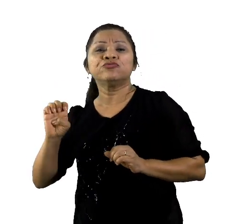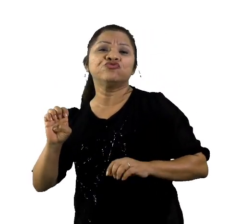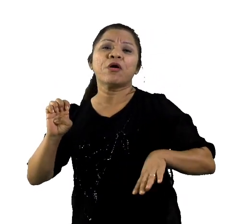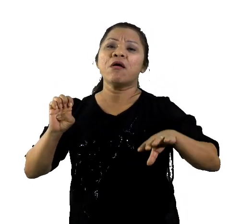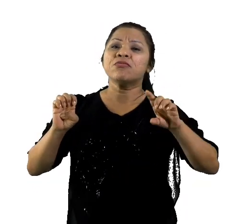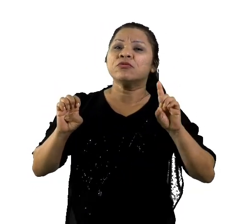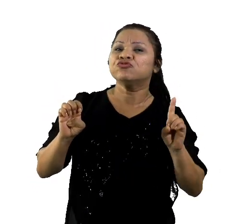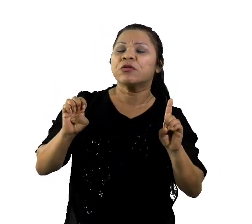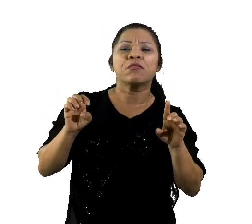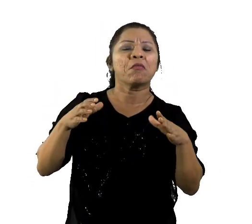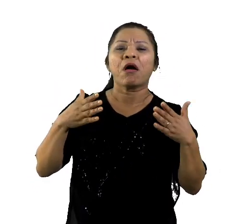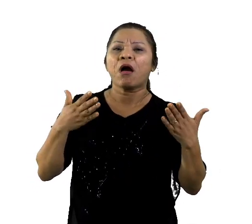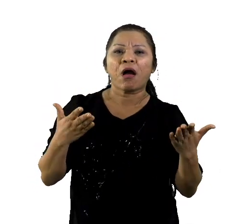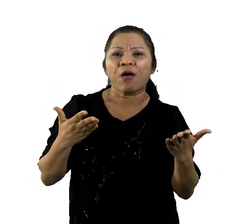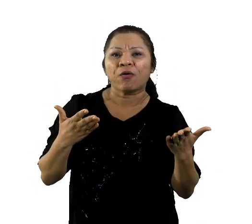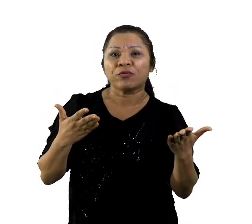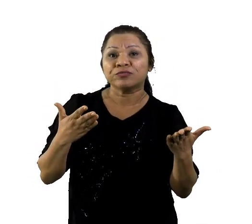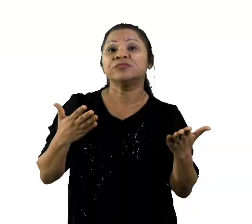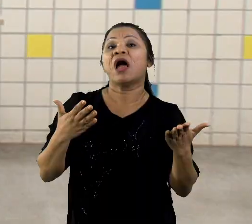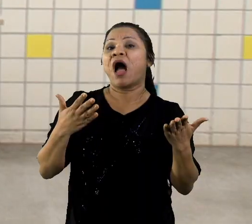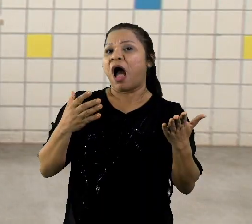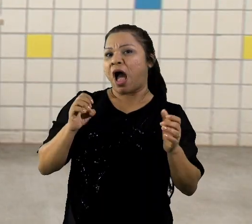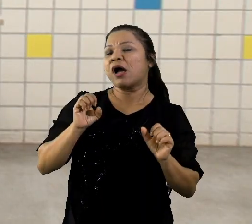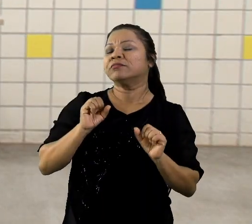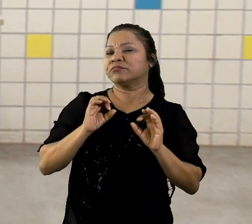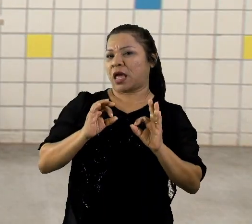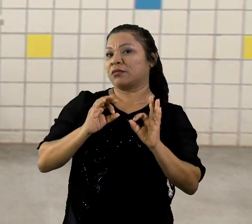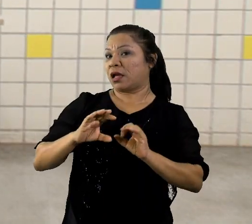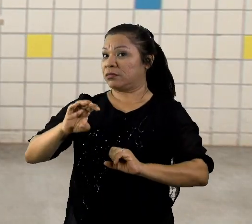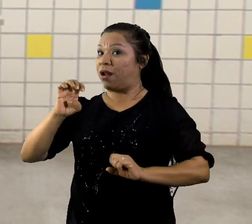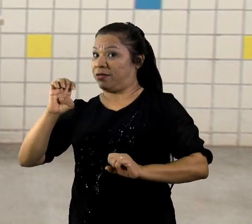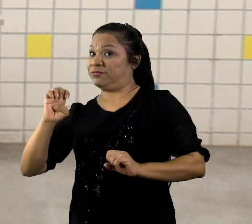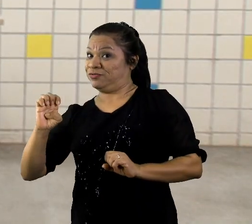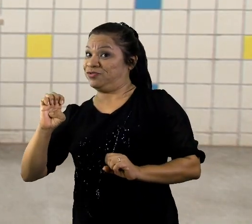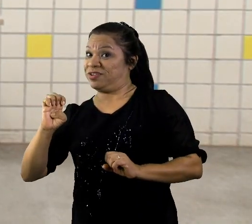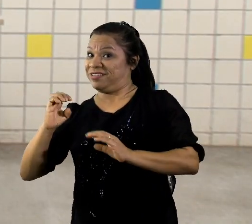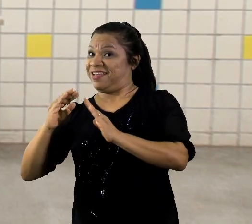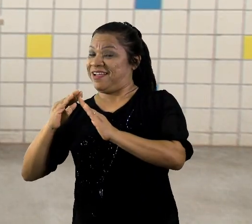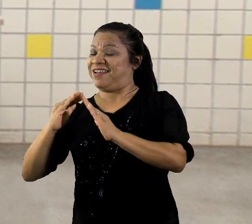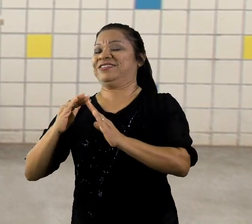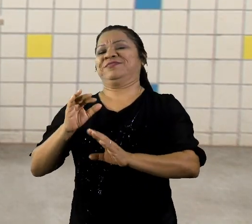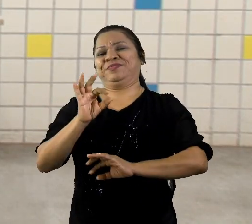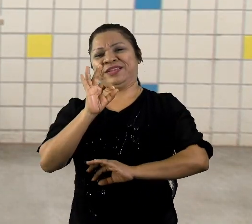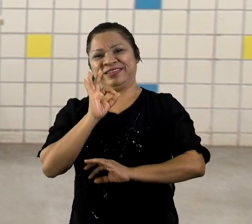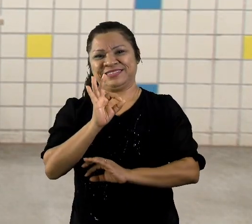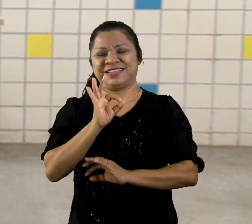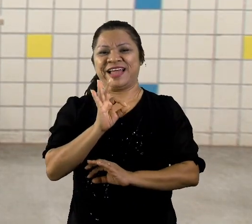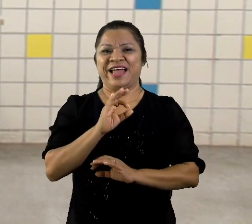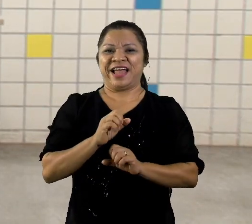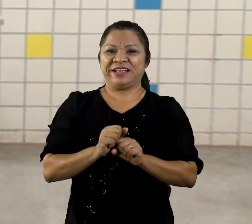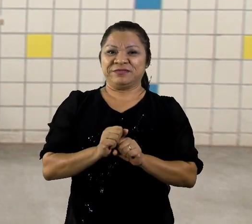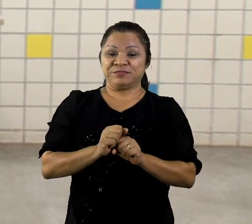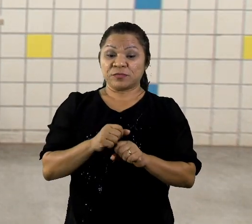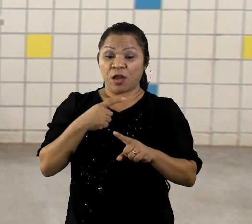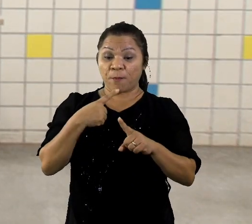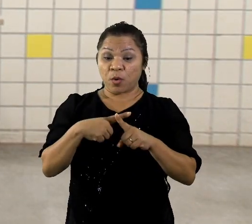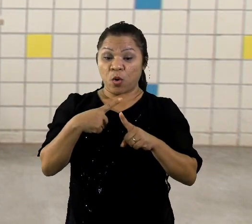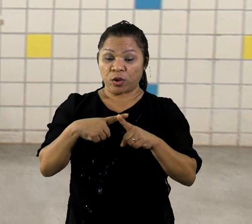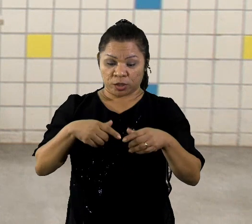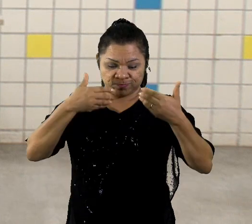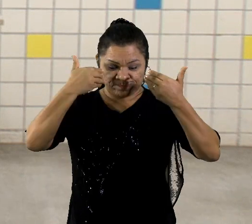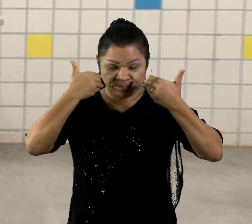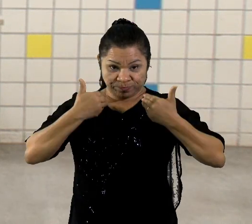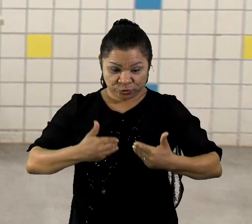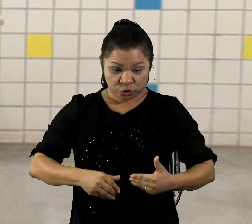ela está do lado esquerdo da casa. Quem respondeu direito é porque você pegou o seu corpo como ponto de